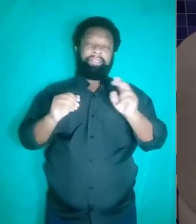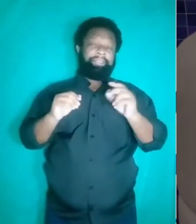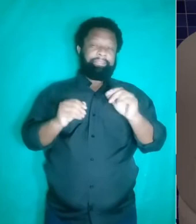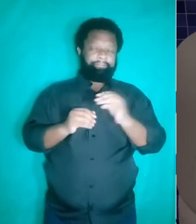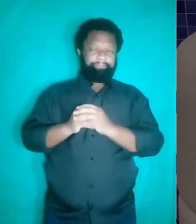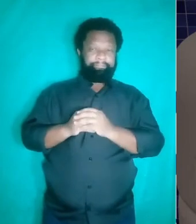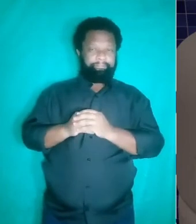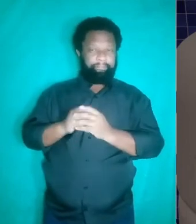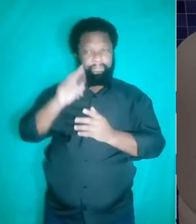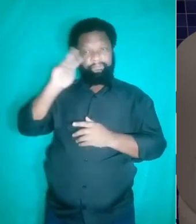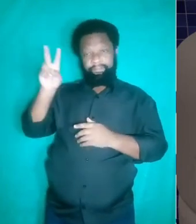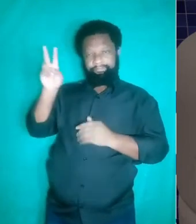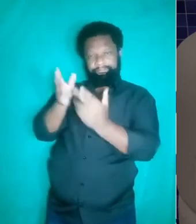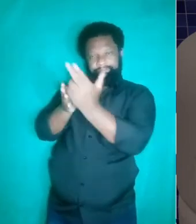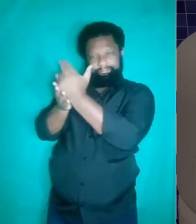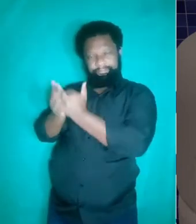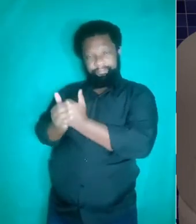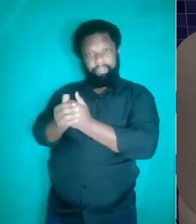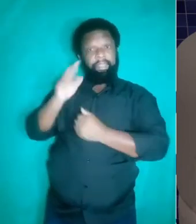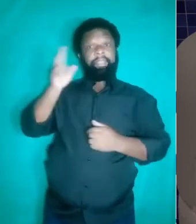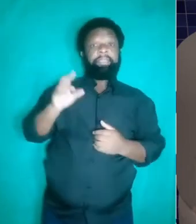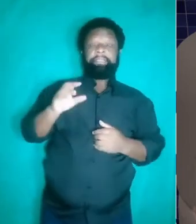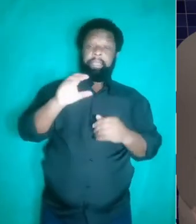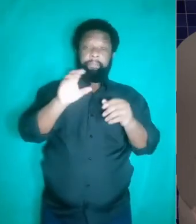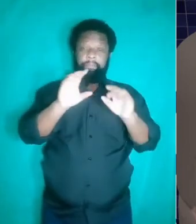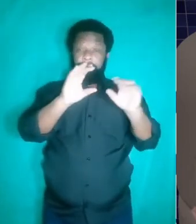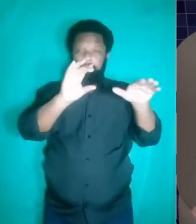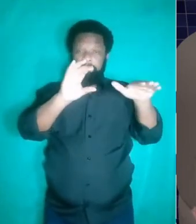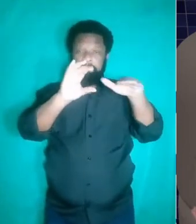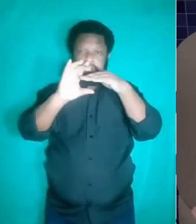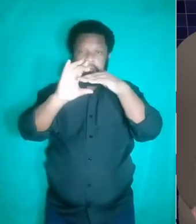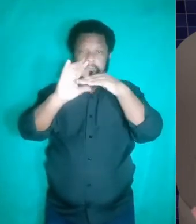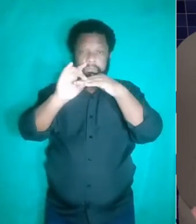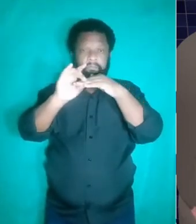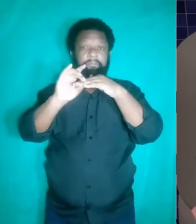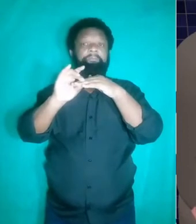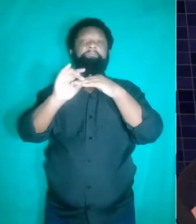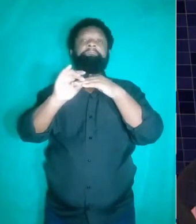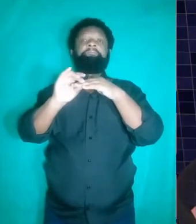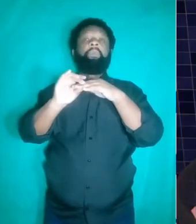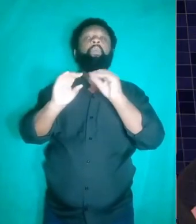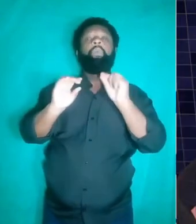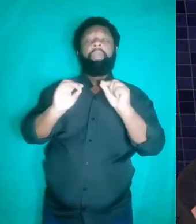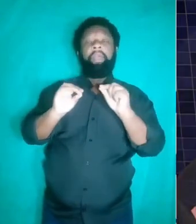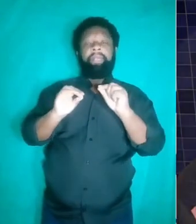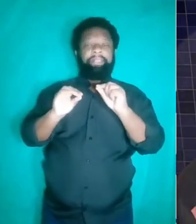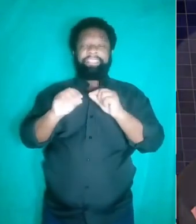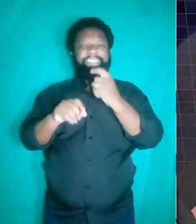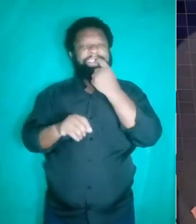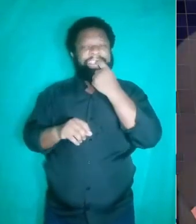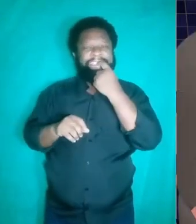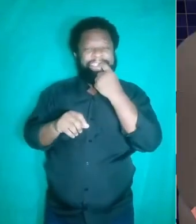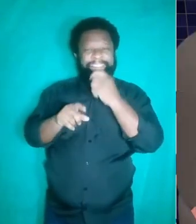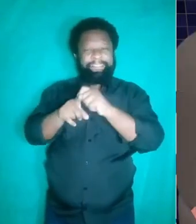vai usar toda essa resistência aqui, tá? Ela completa. Então, quando ele liga no verão, ele pega